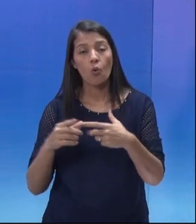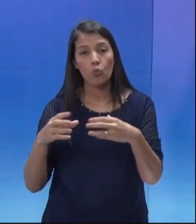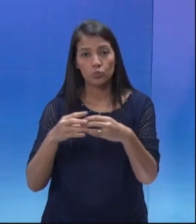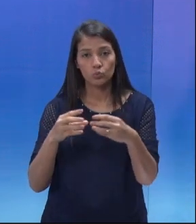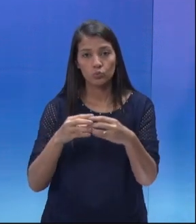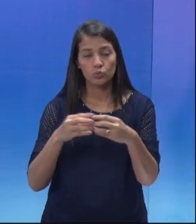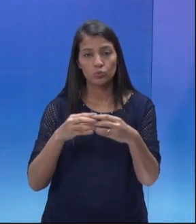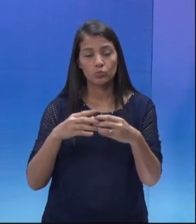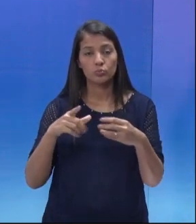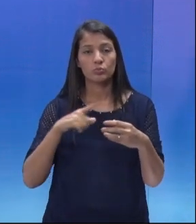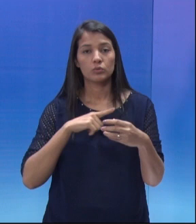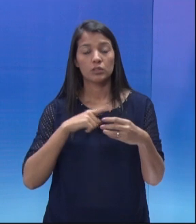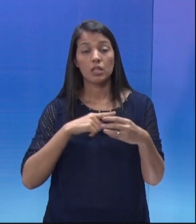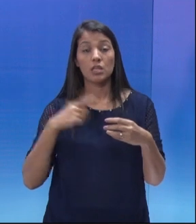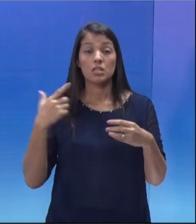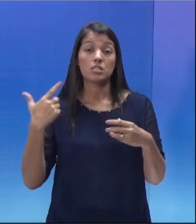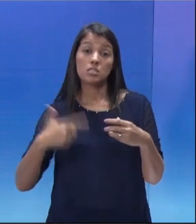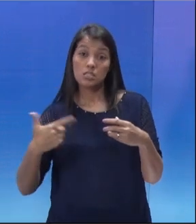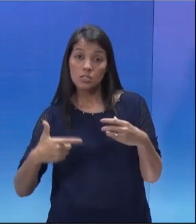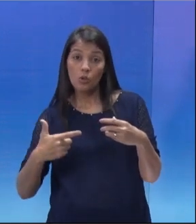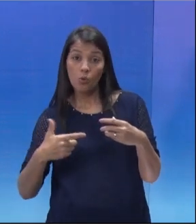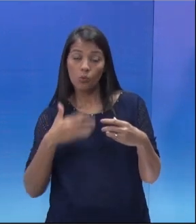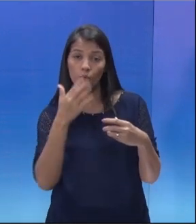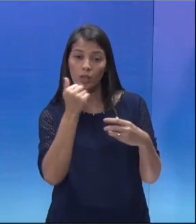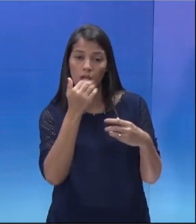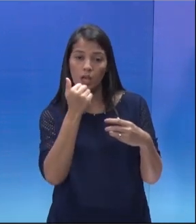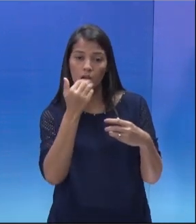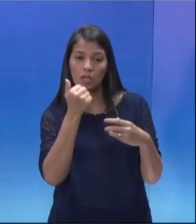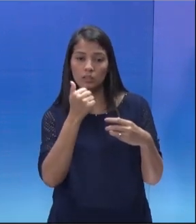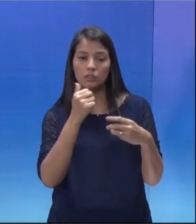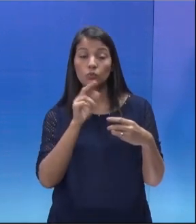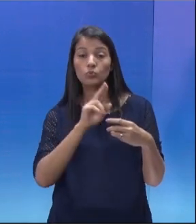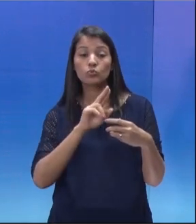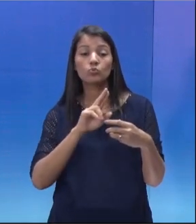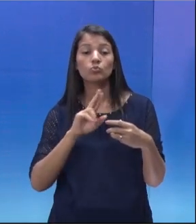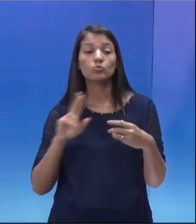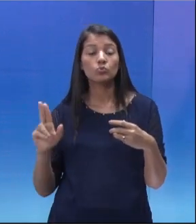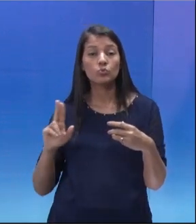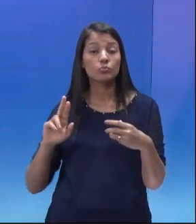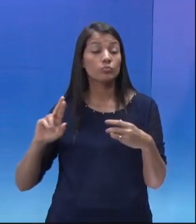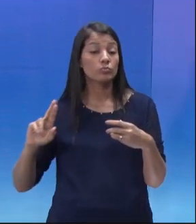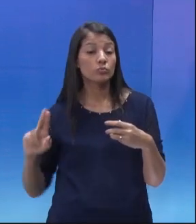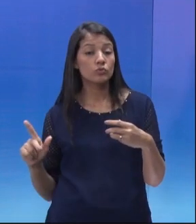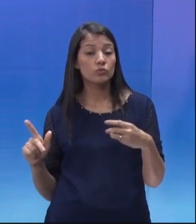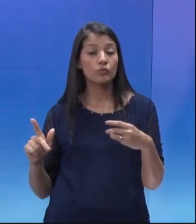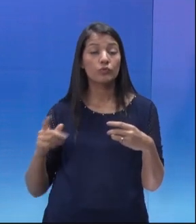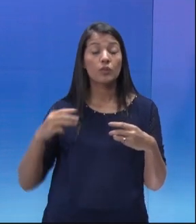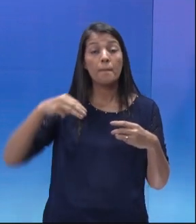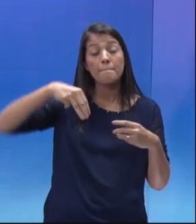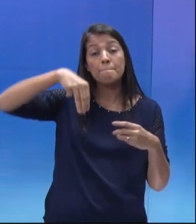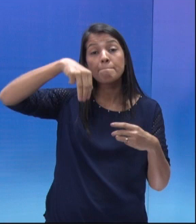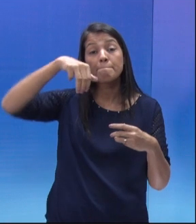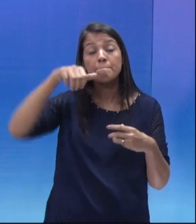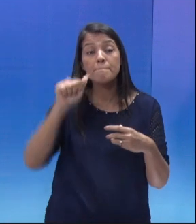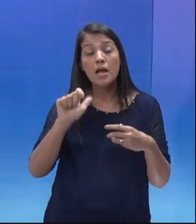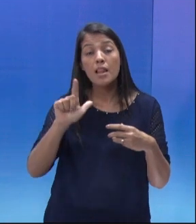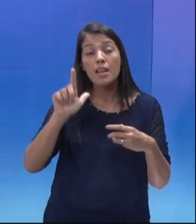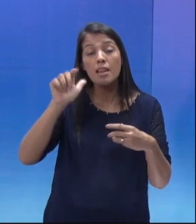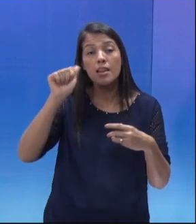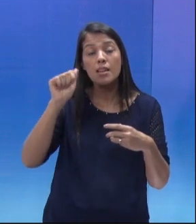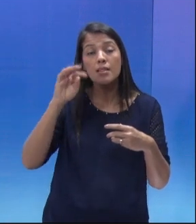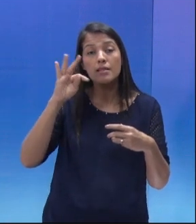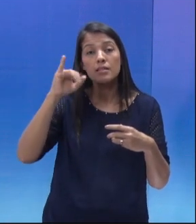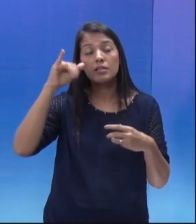ração diazinon, que com DL de 70 mg por quilo de rato. O segundo grupo pegou a